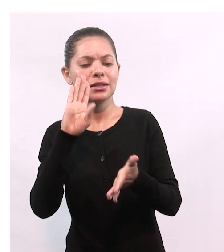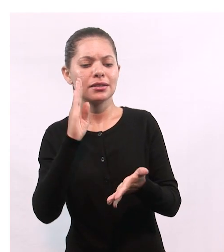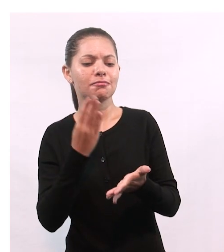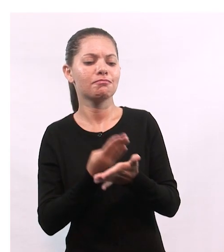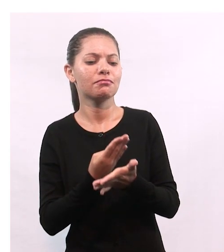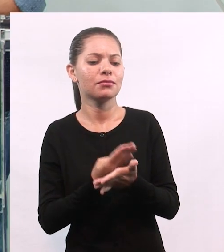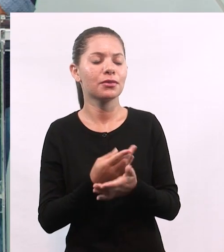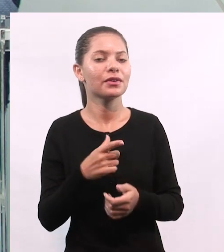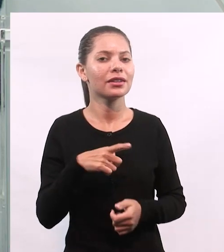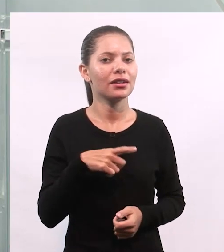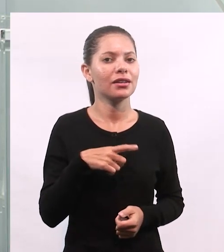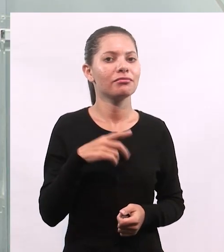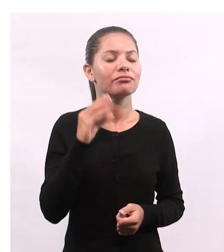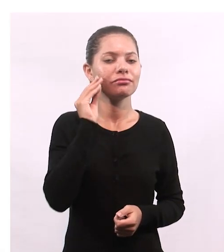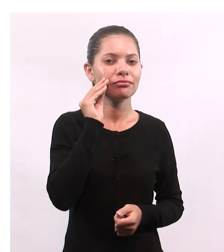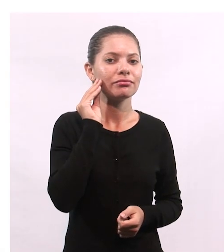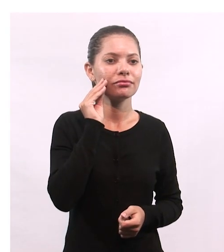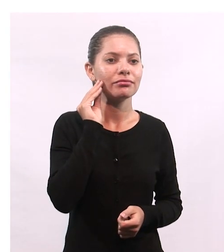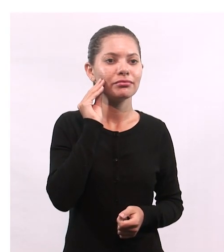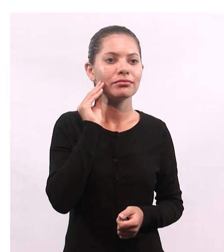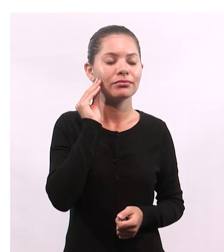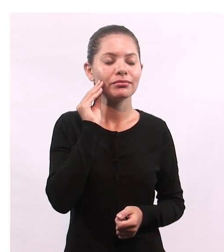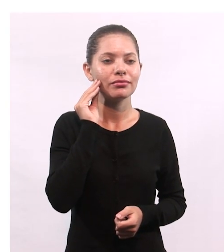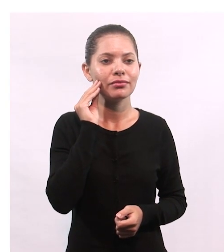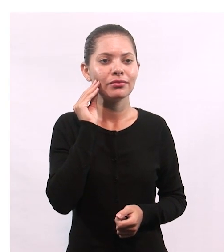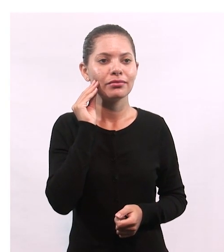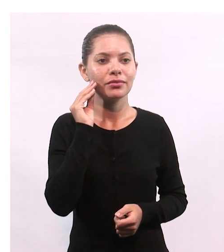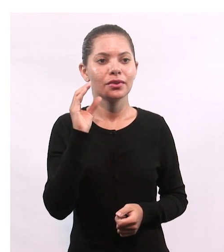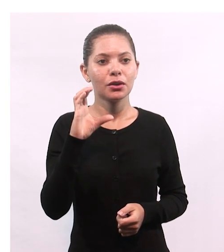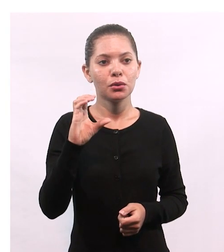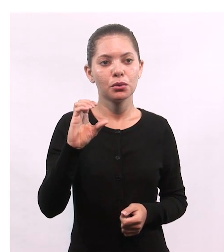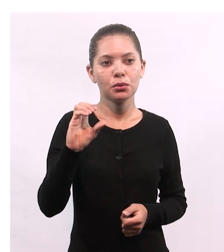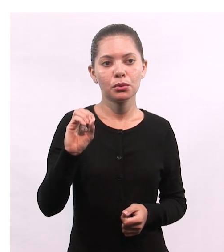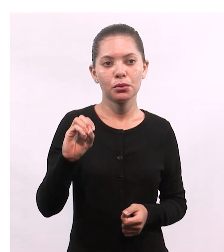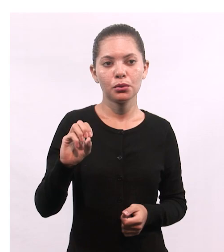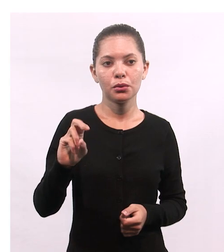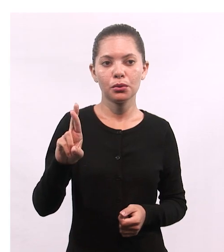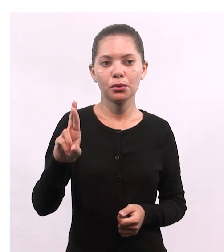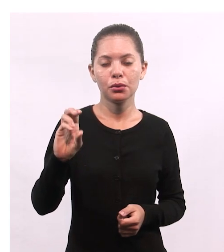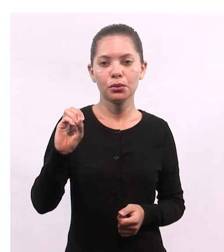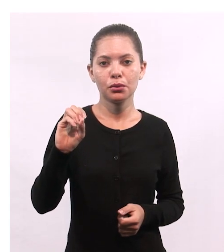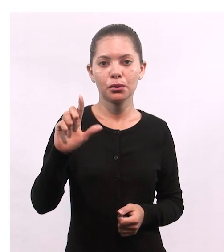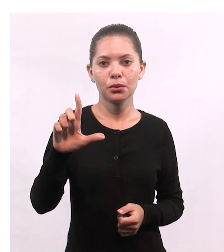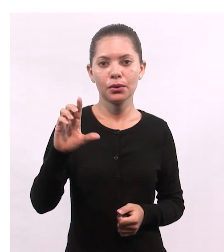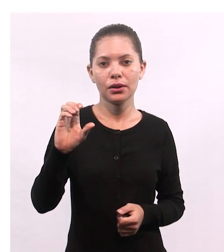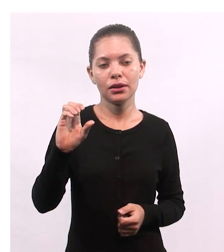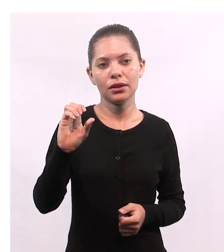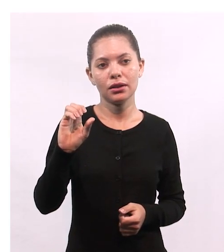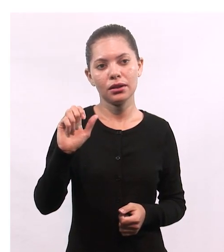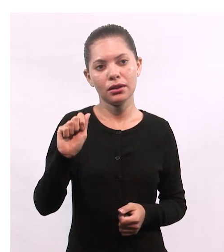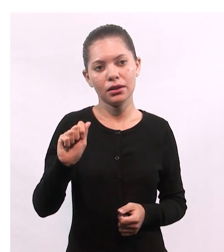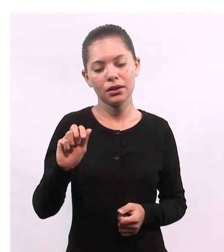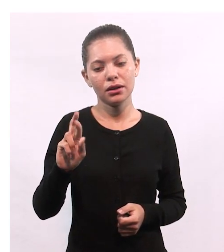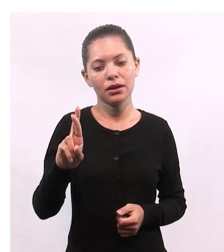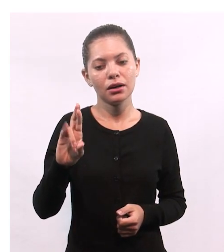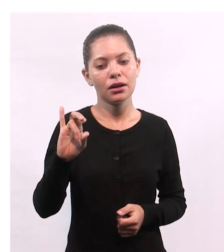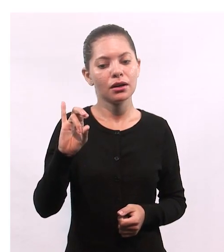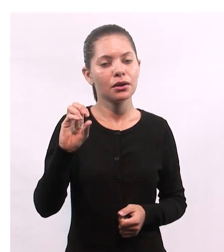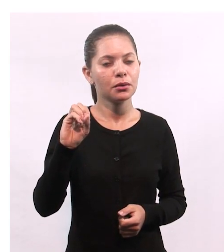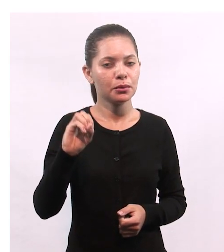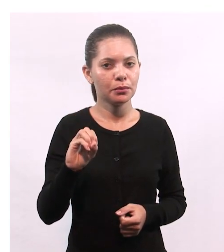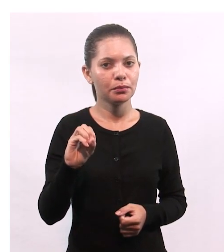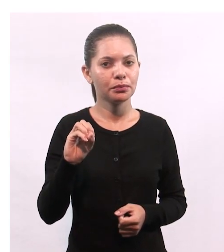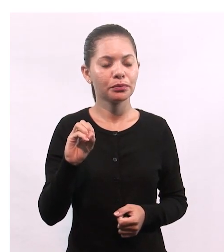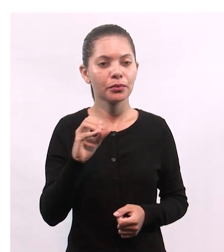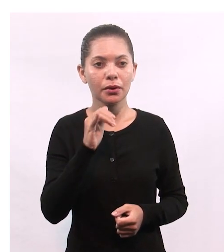foi provado, certo? E ainda, o corolário é uma decorrência desse teorema.